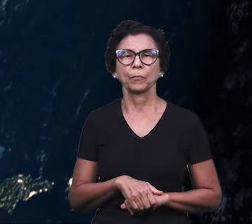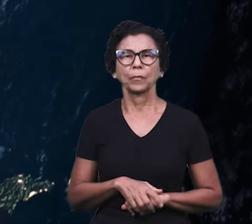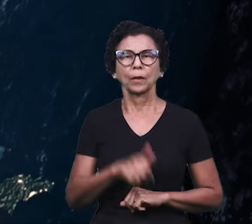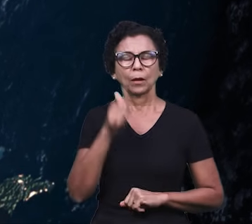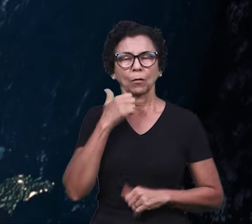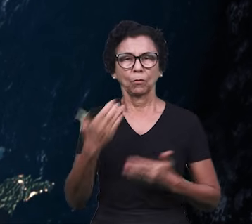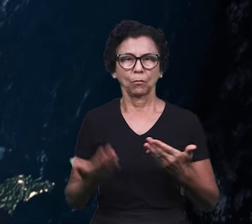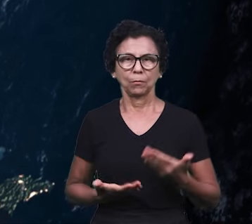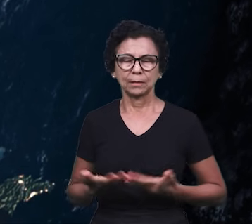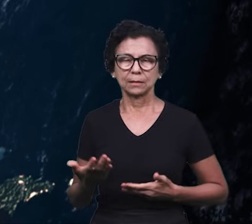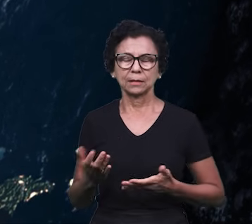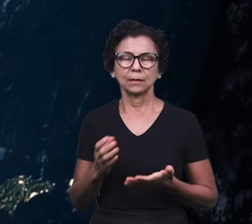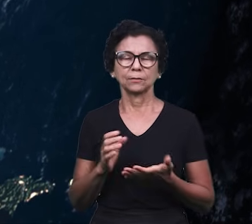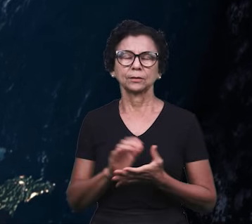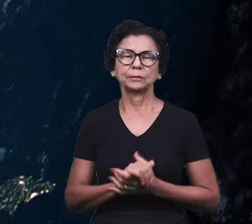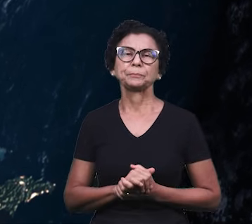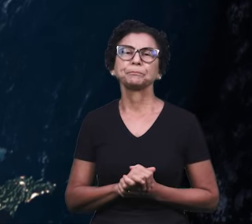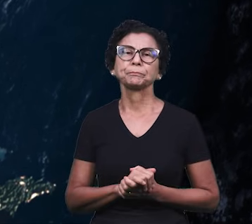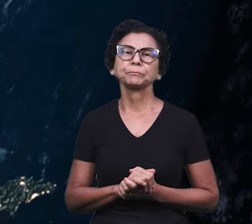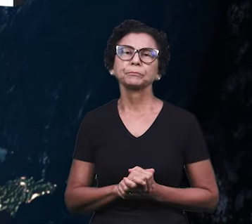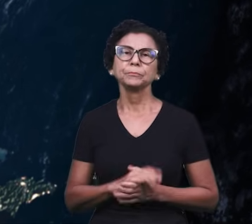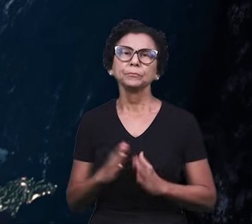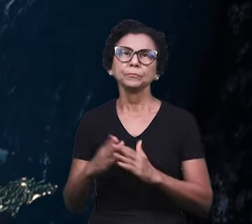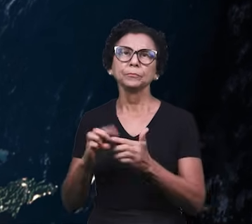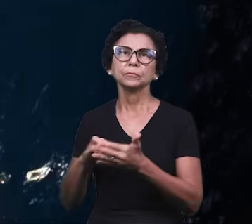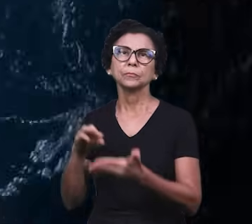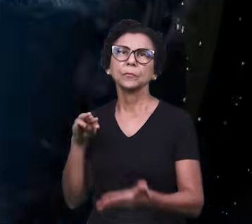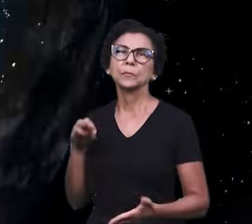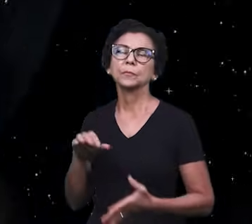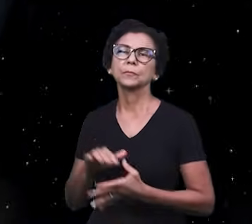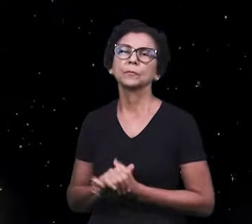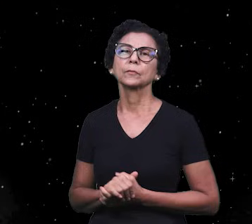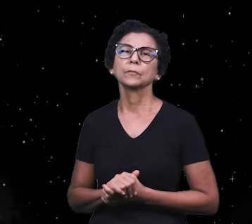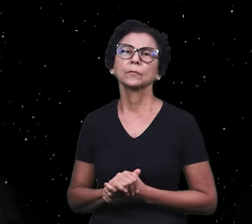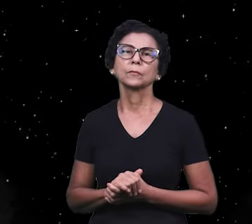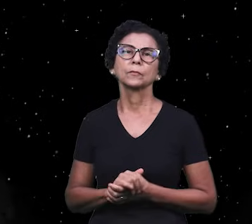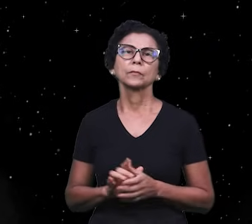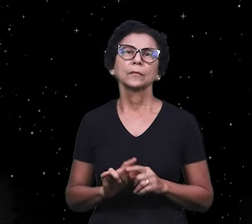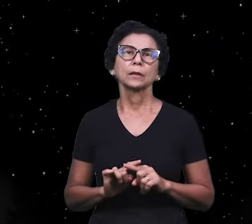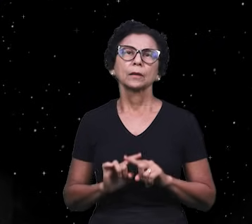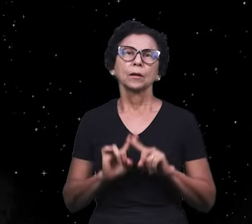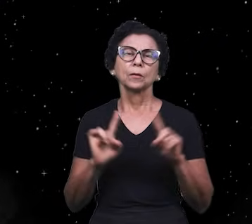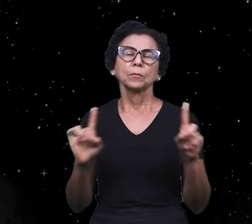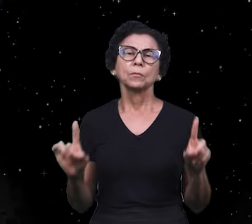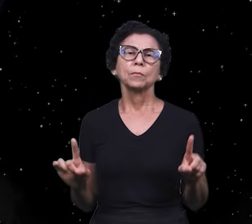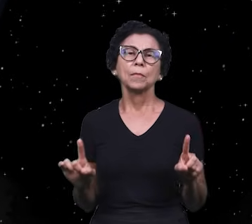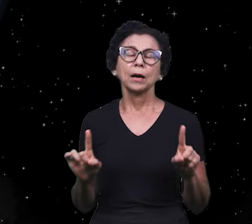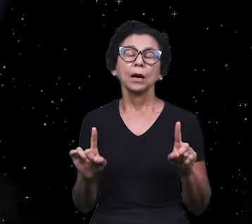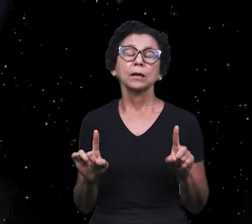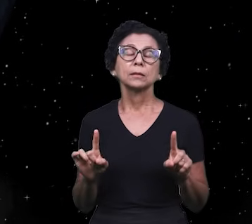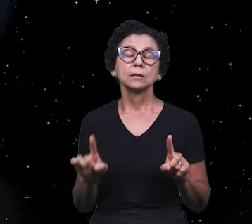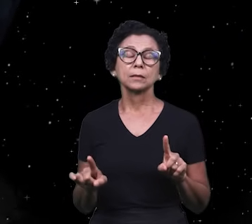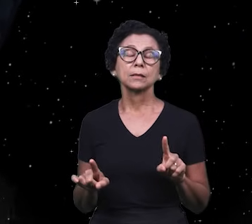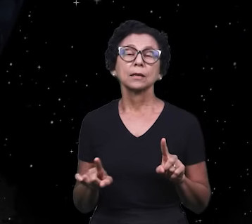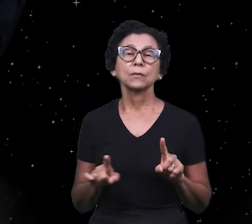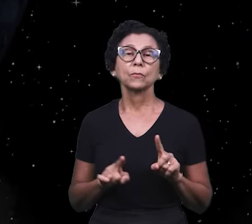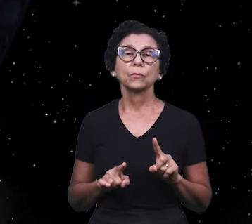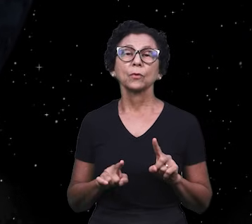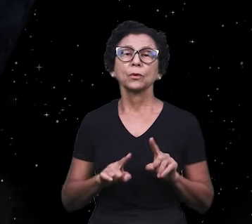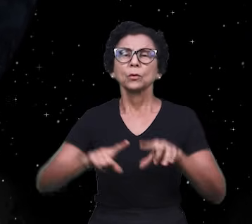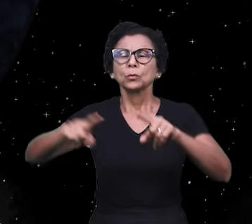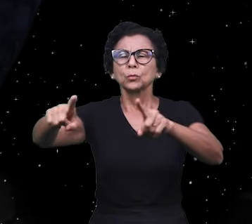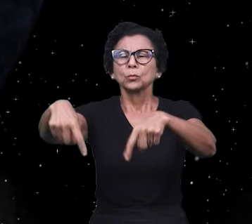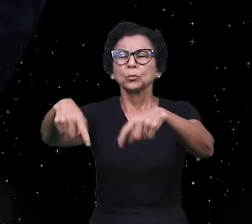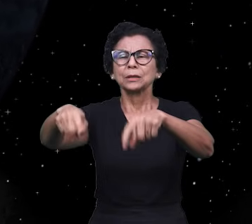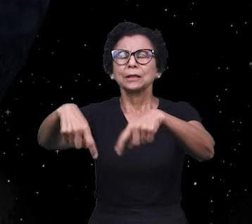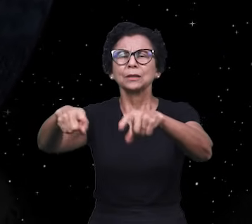igreja. Ela participava da Igreja Maranata, ela era membro da Igreja Maranata, mas ela foi morar, uma estação da família, foram morar lá no interior. E ela disse que